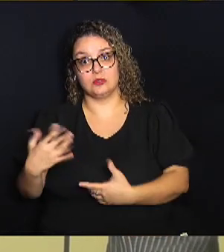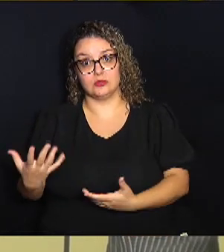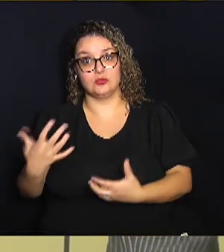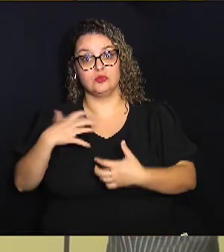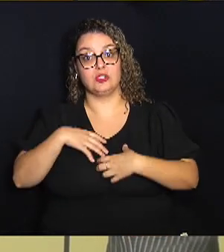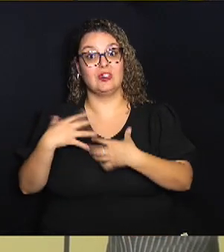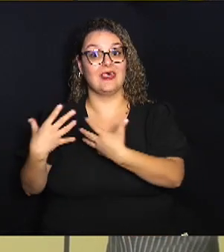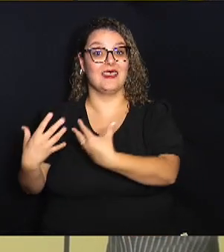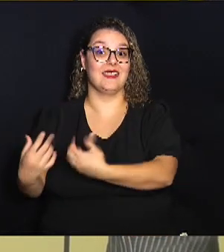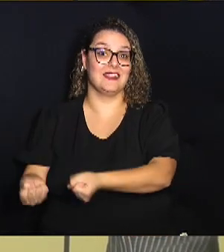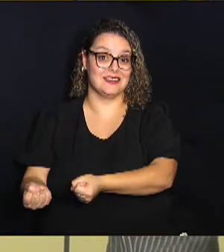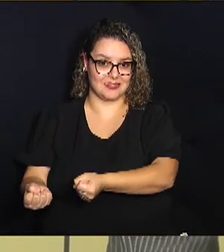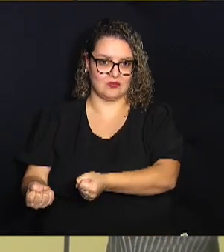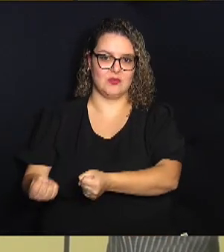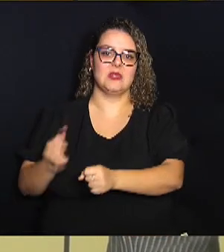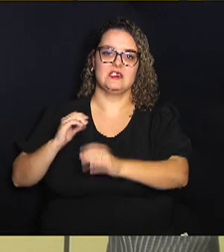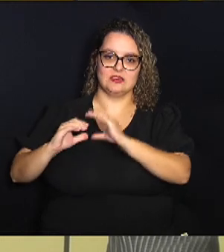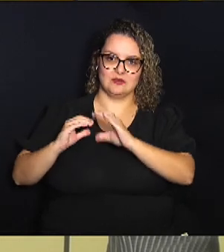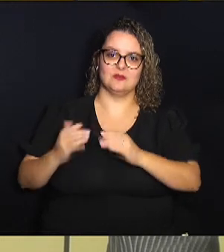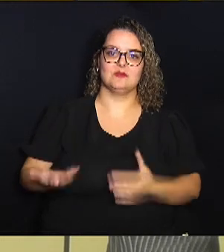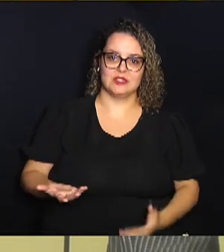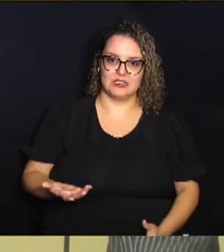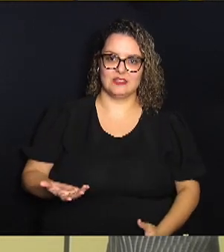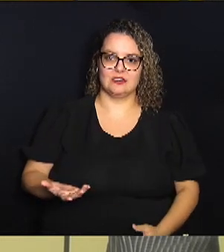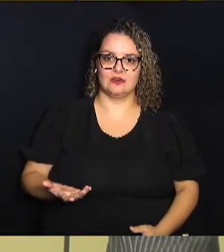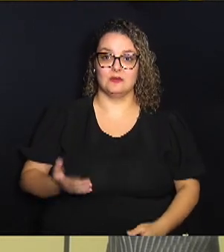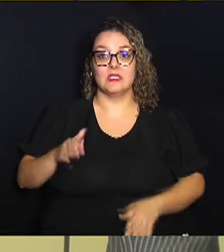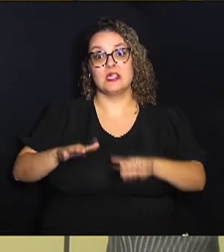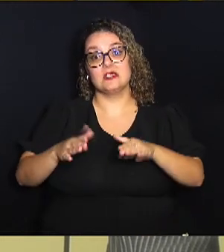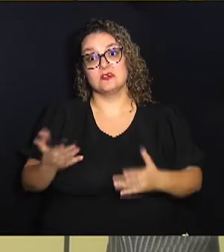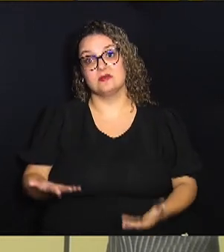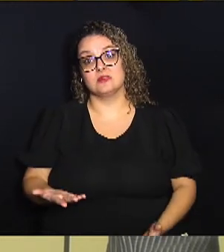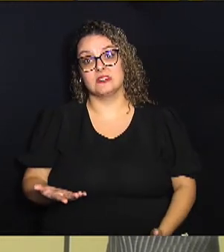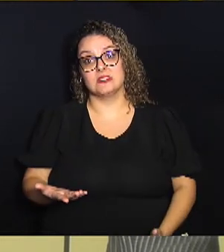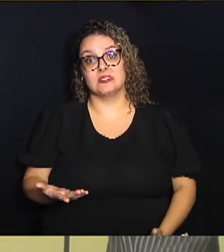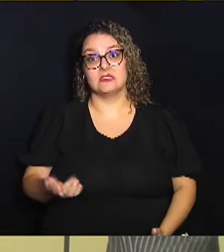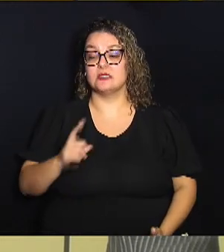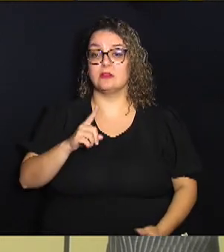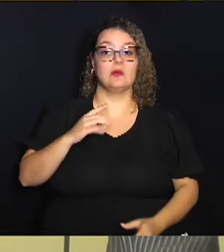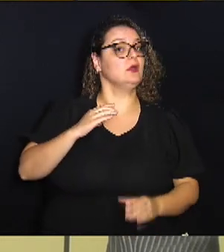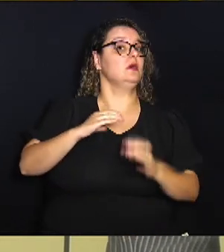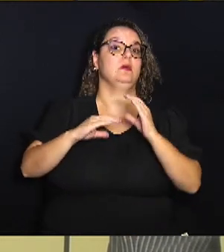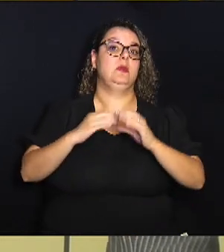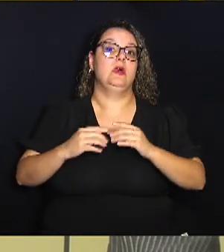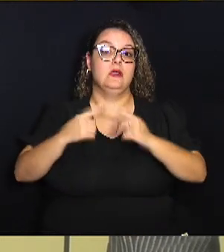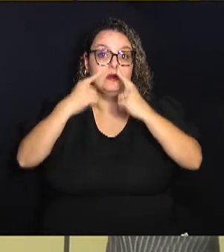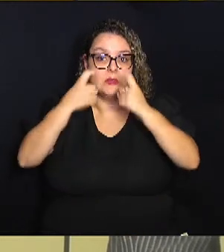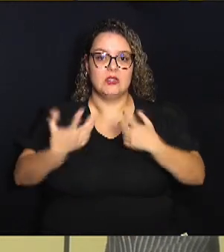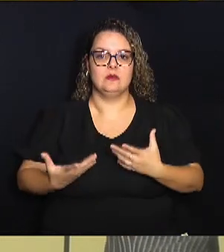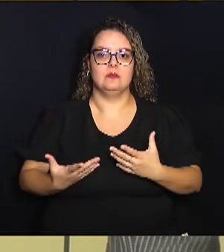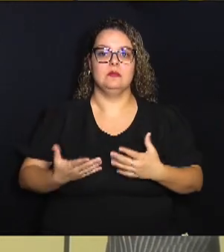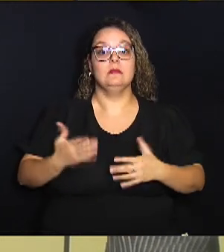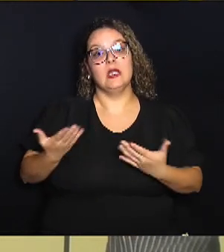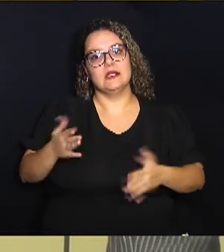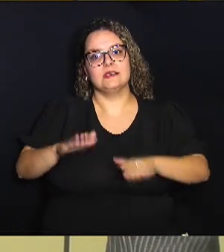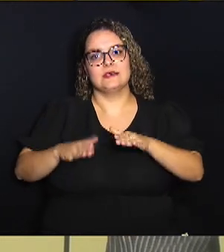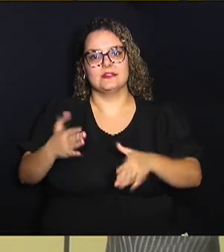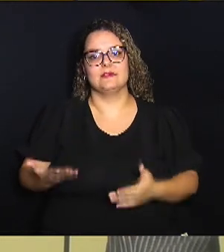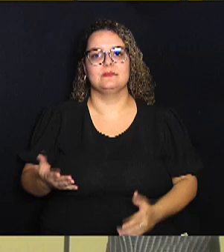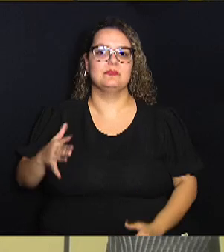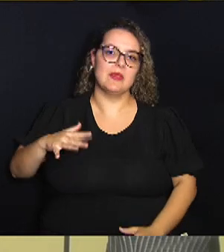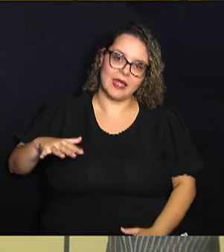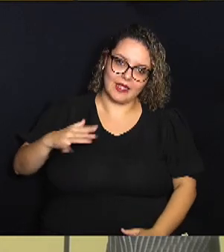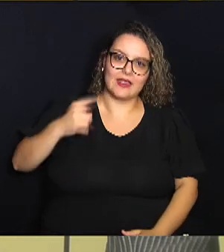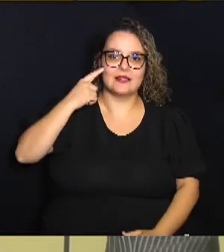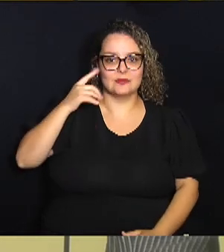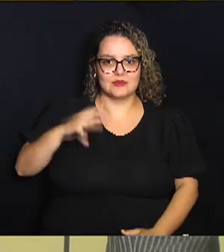essa geração Z está recebendo essa comunicação. Que muitas vezes ela não é uma comunicação agressiva, mas acaba se tornando ali com